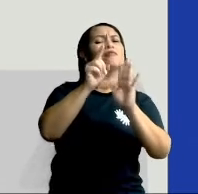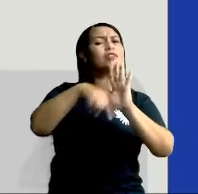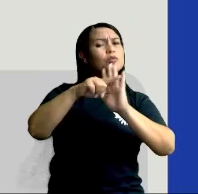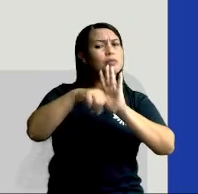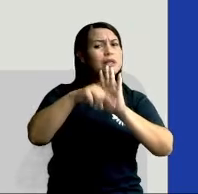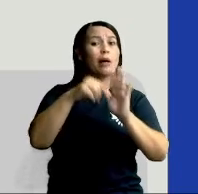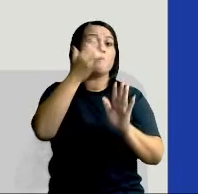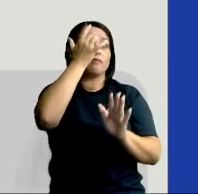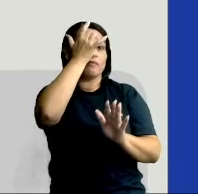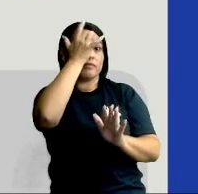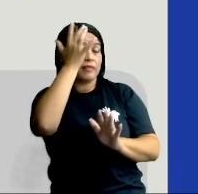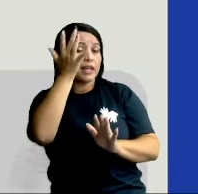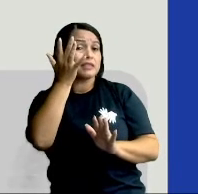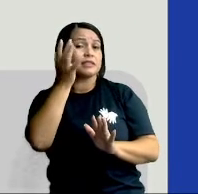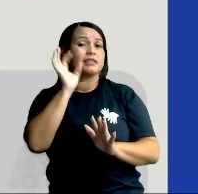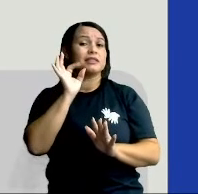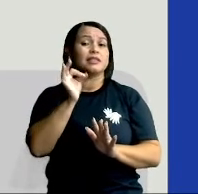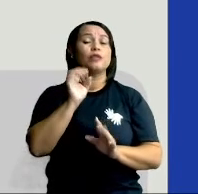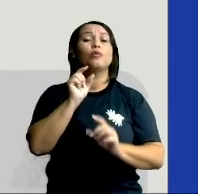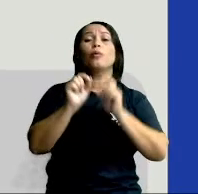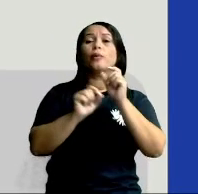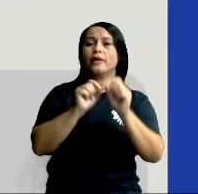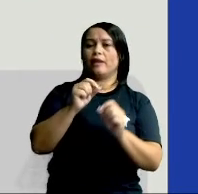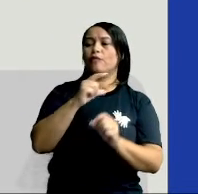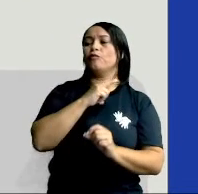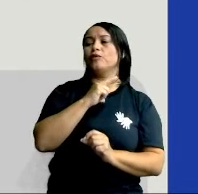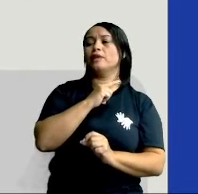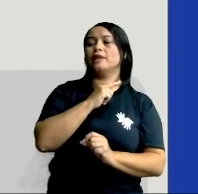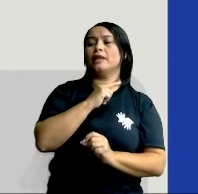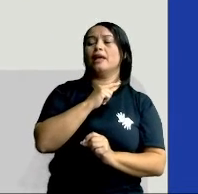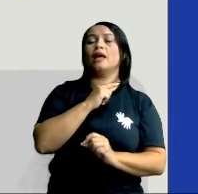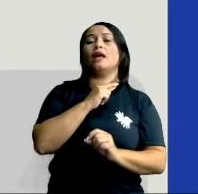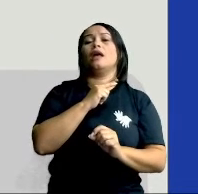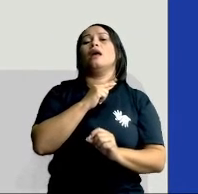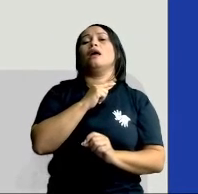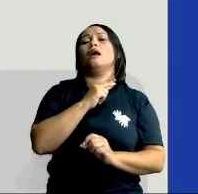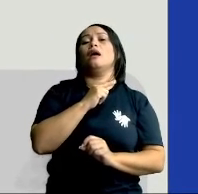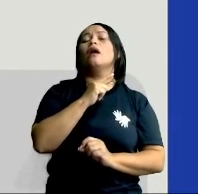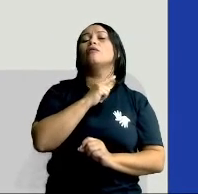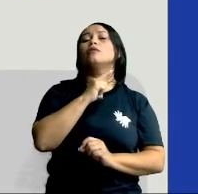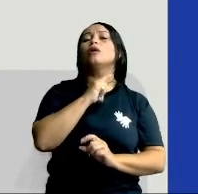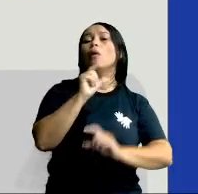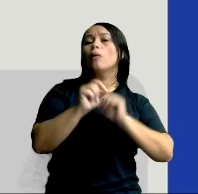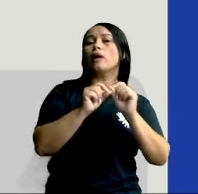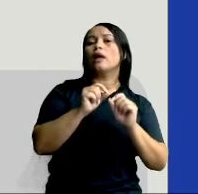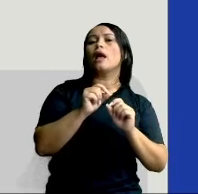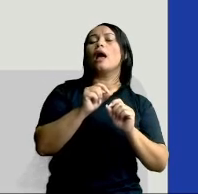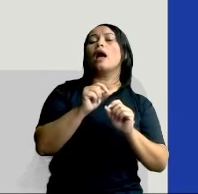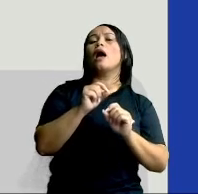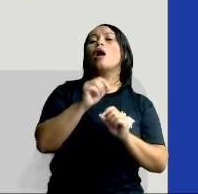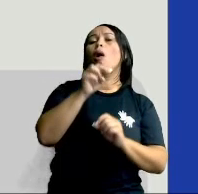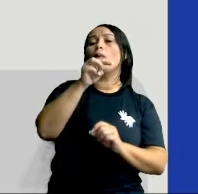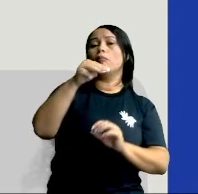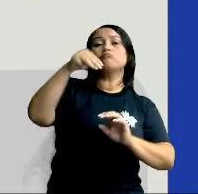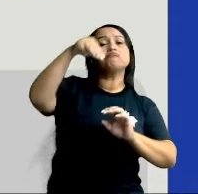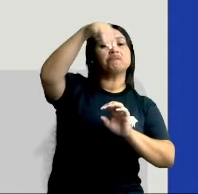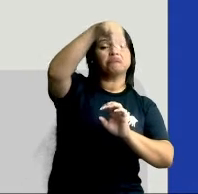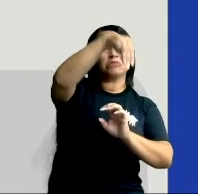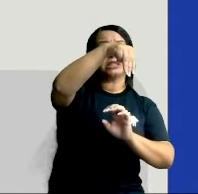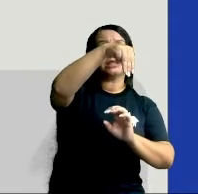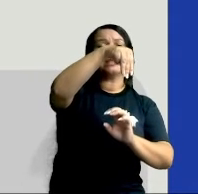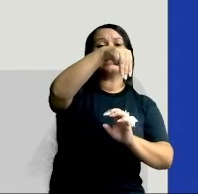para facilitar, tá? Eu vou ter o quê? Peguei aqui como se fosse a representação. Peguei 1 milhar,